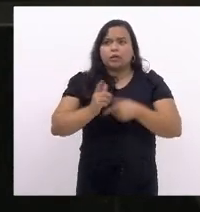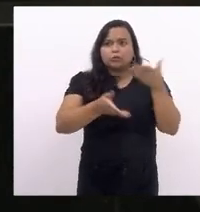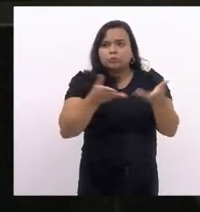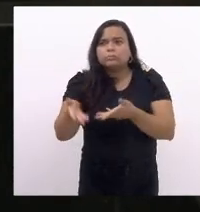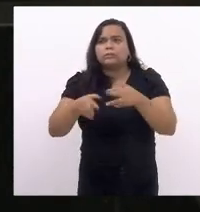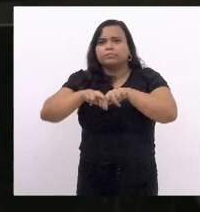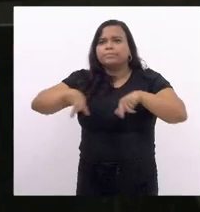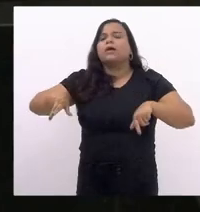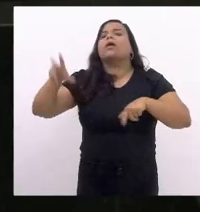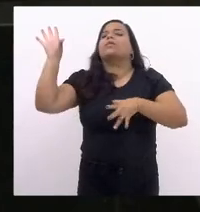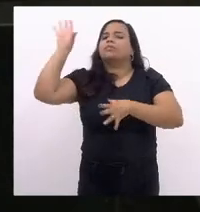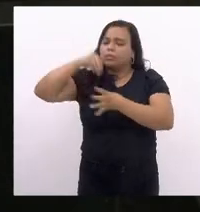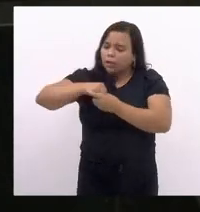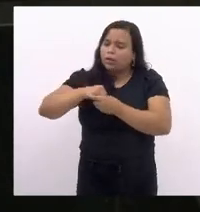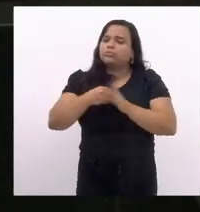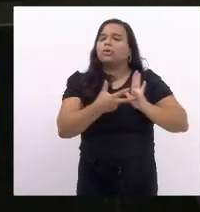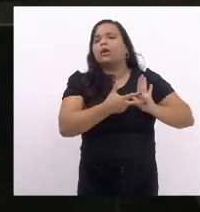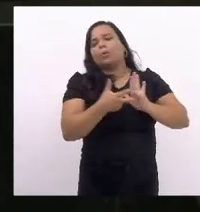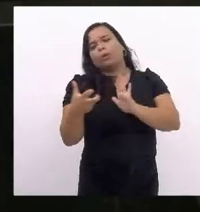estaduais, esteja